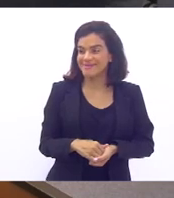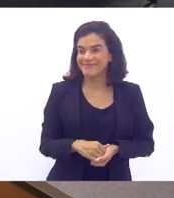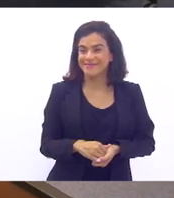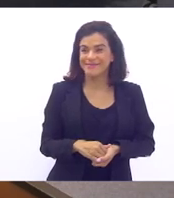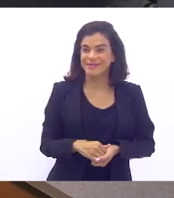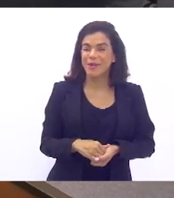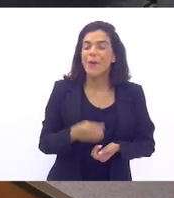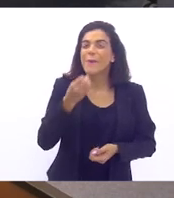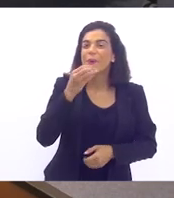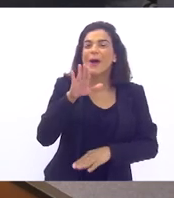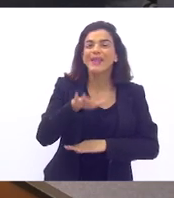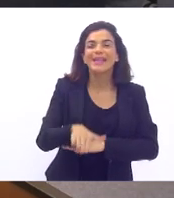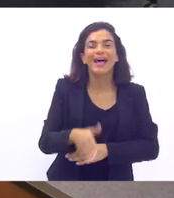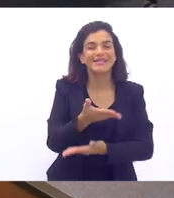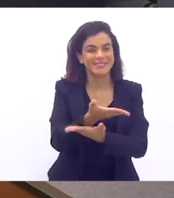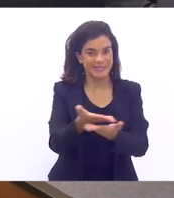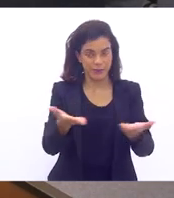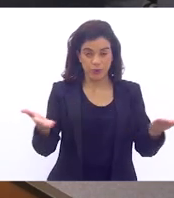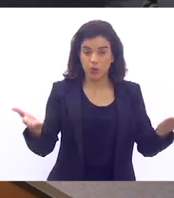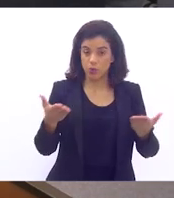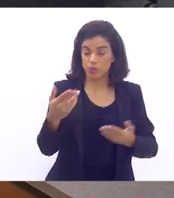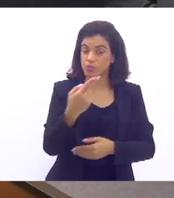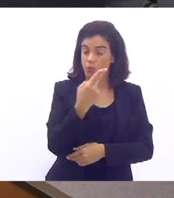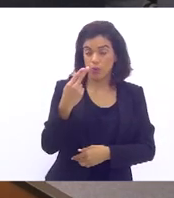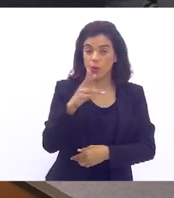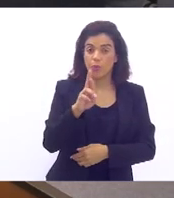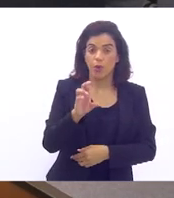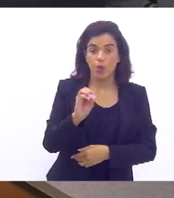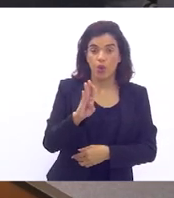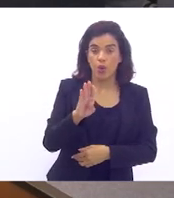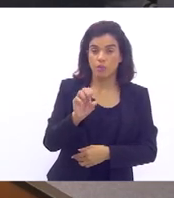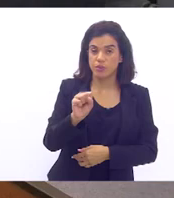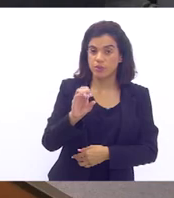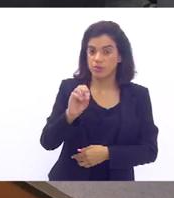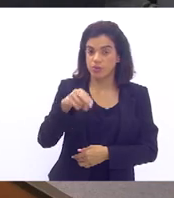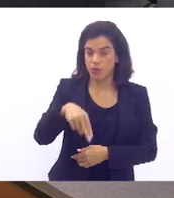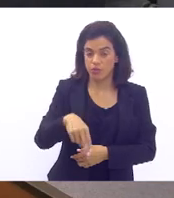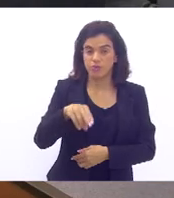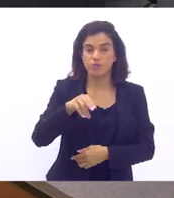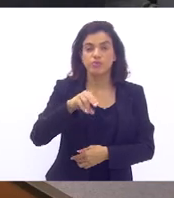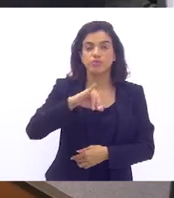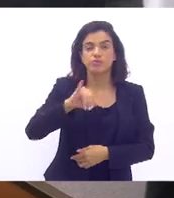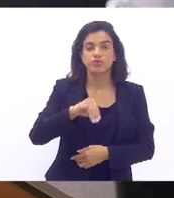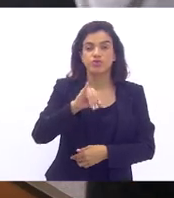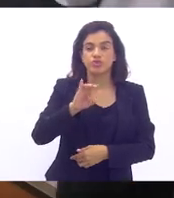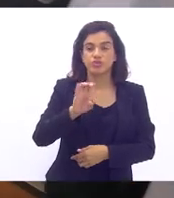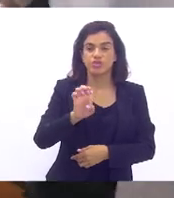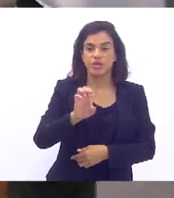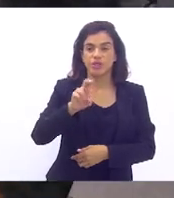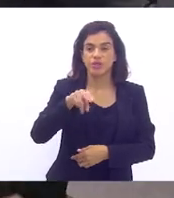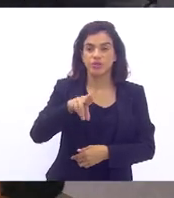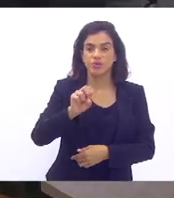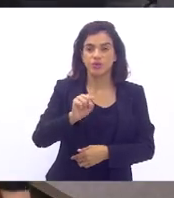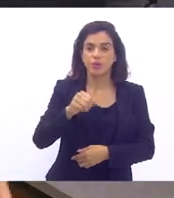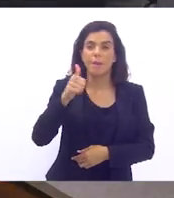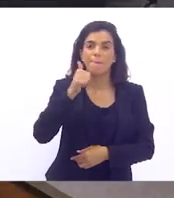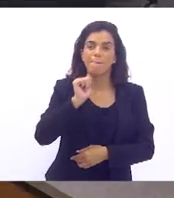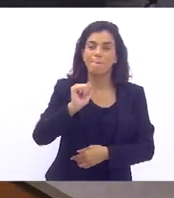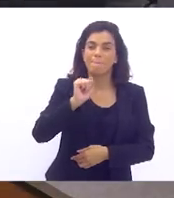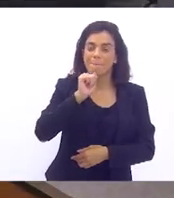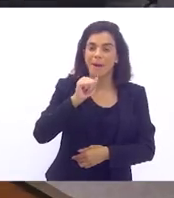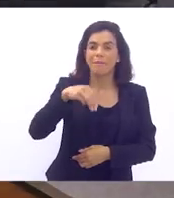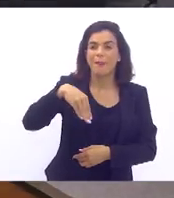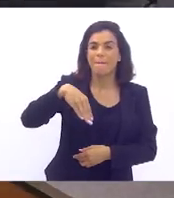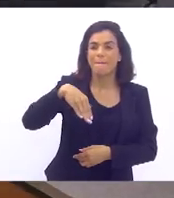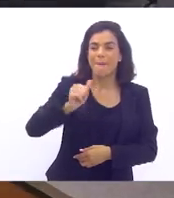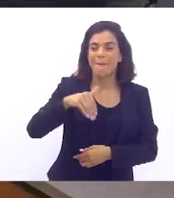Boa tarde a todos eu sou o Vanderson de Jesus filho da Marinalva a mama minha mama